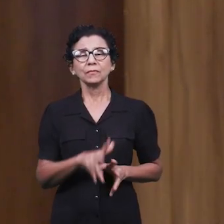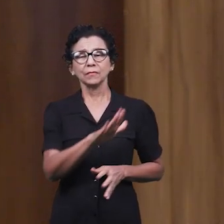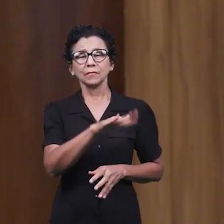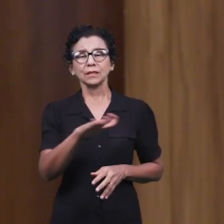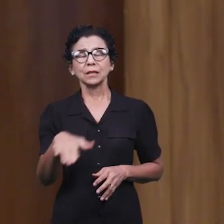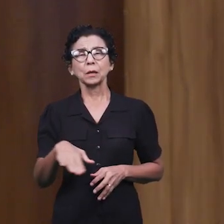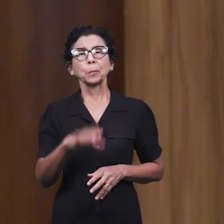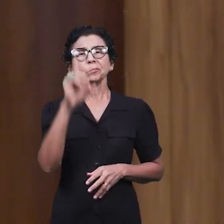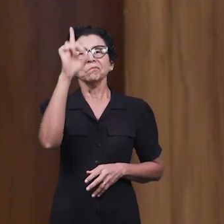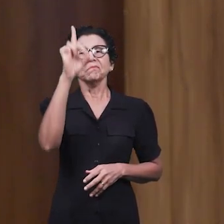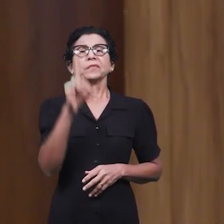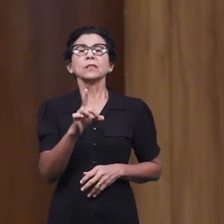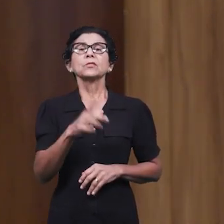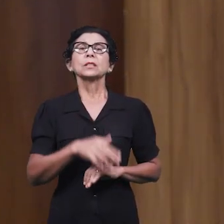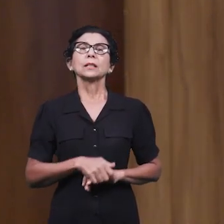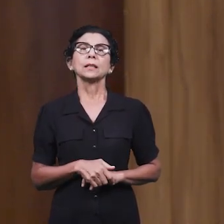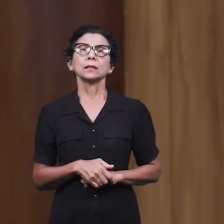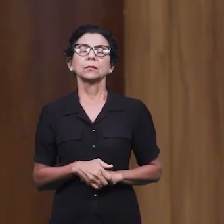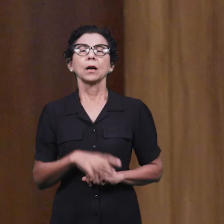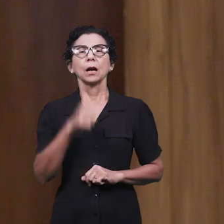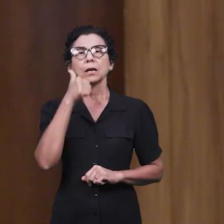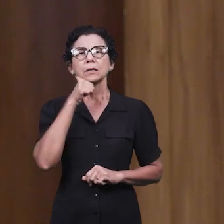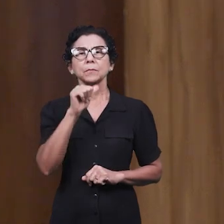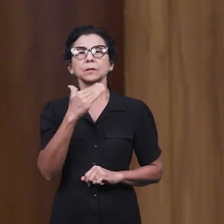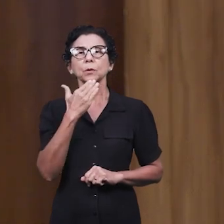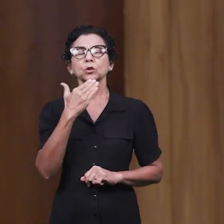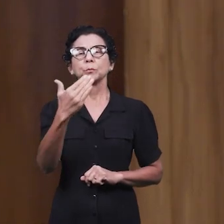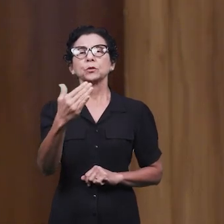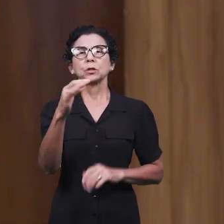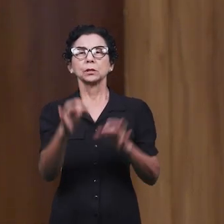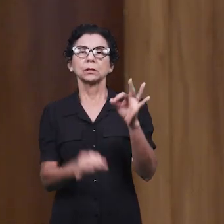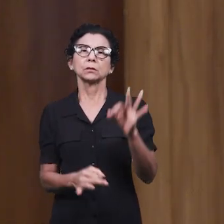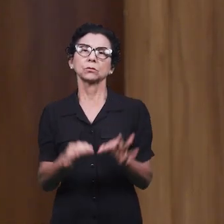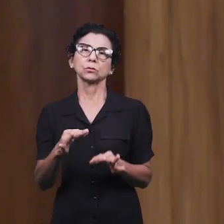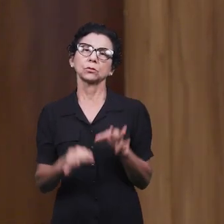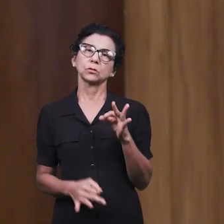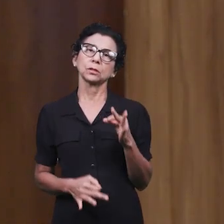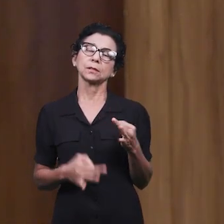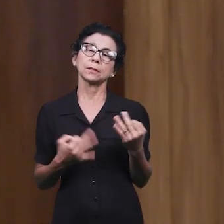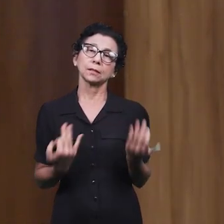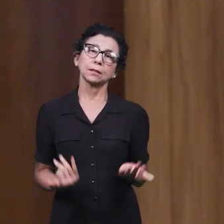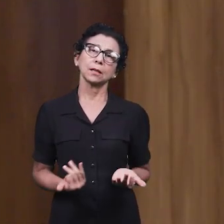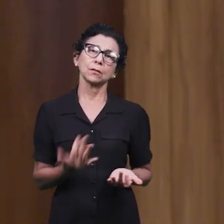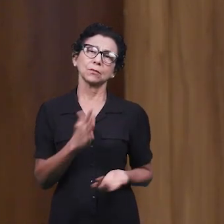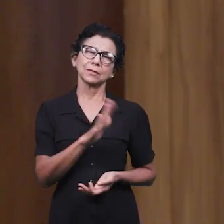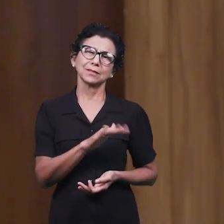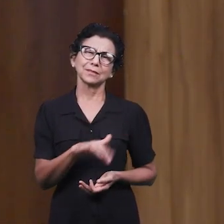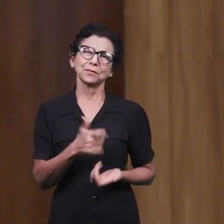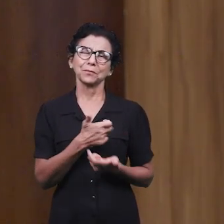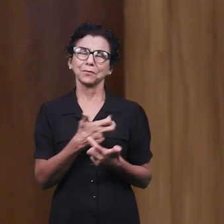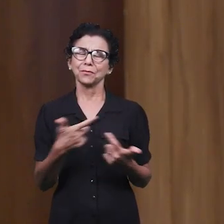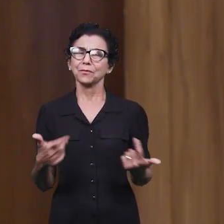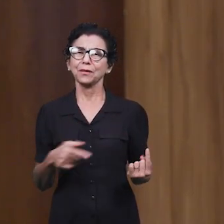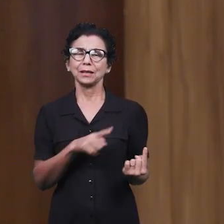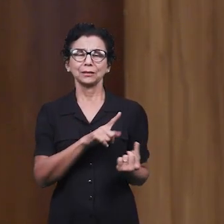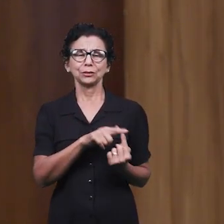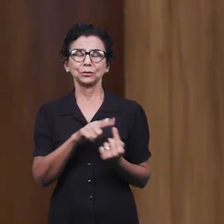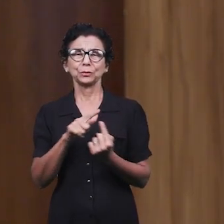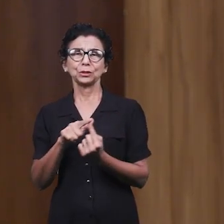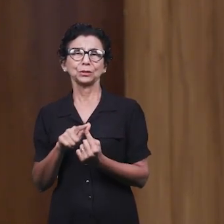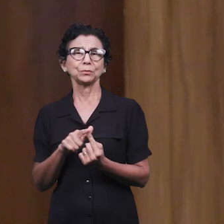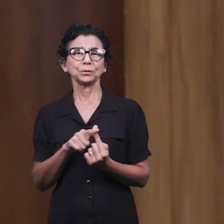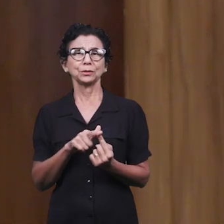essas crianças têm que as mães elas podem se requerer para os seus filhos? Nós sabemos hoje em dia, né, crianças com doenças graves, crianças muitas